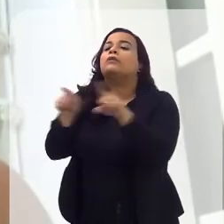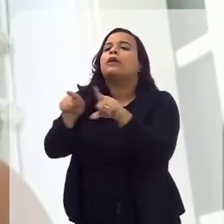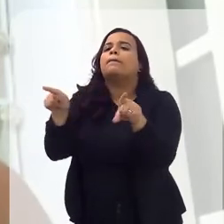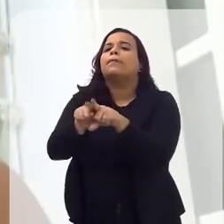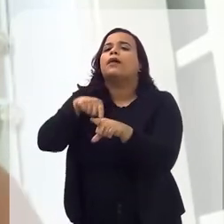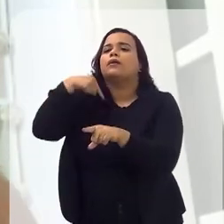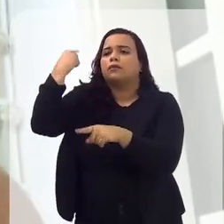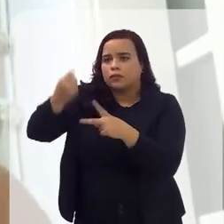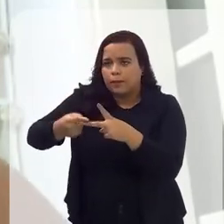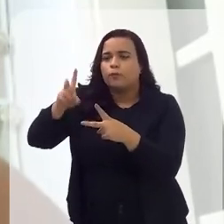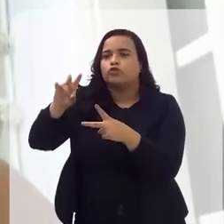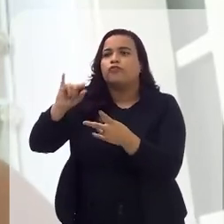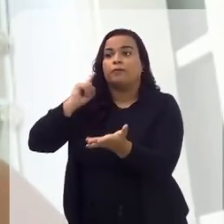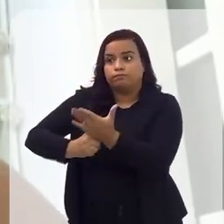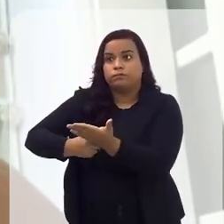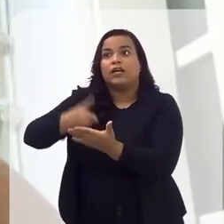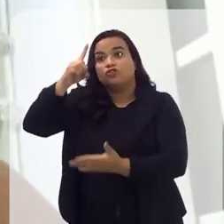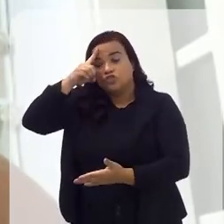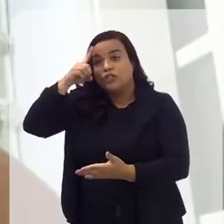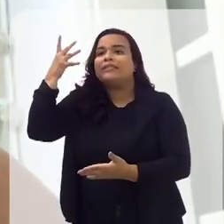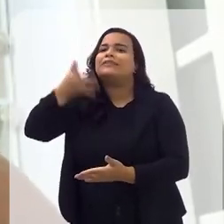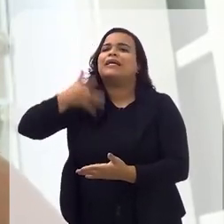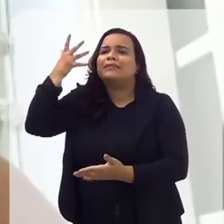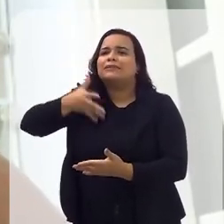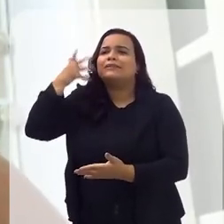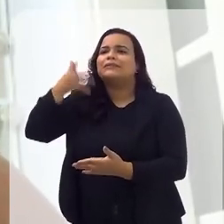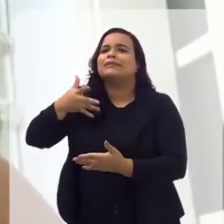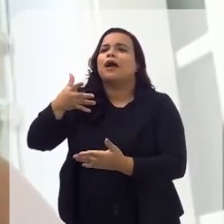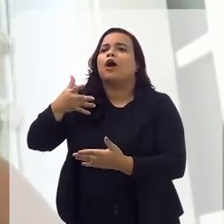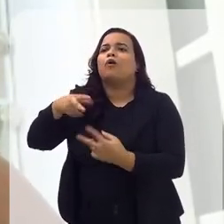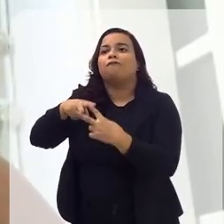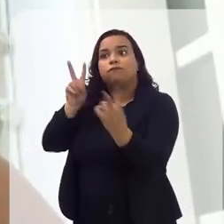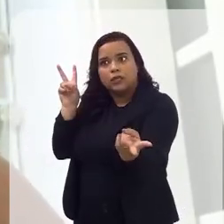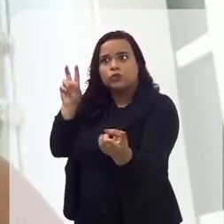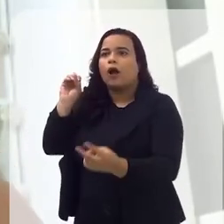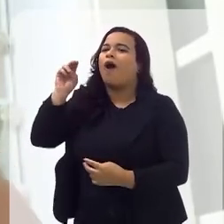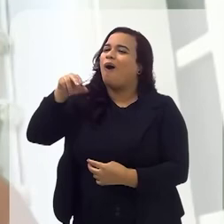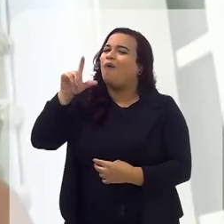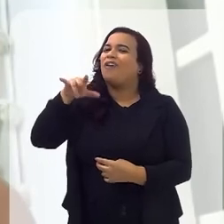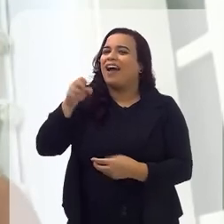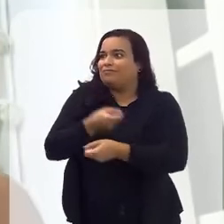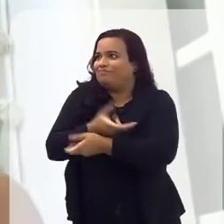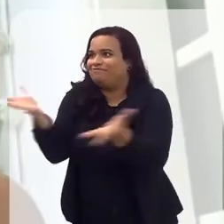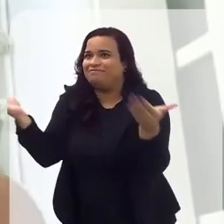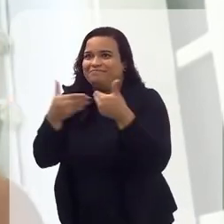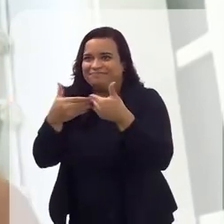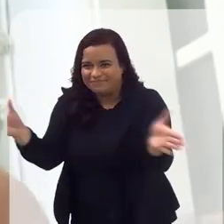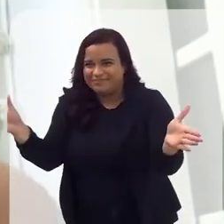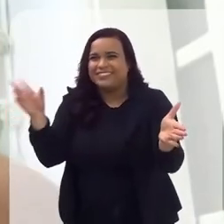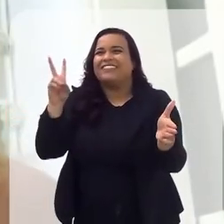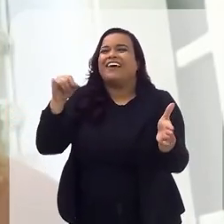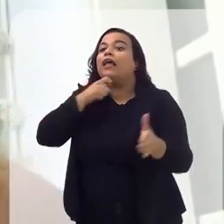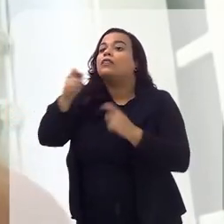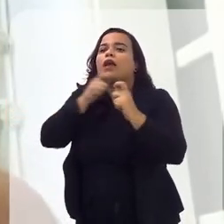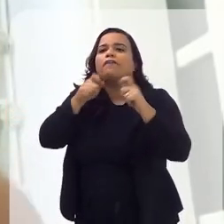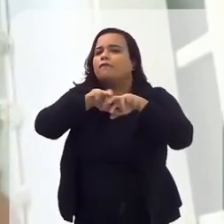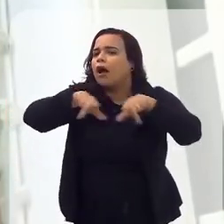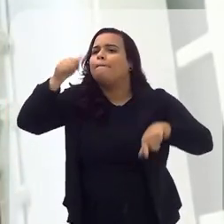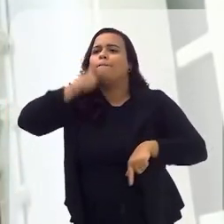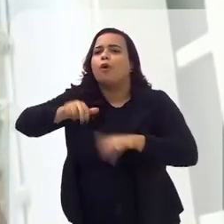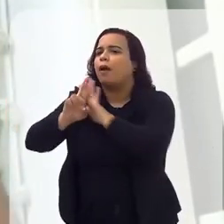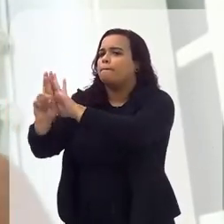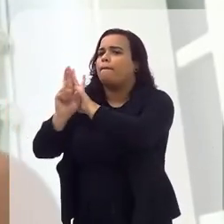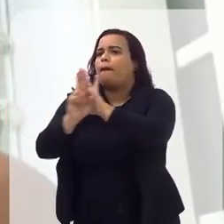vai fazer, ainda vamos fechar essa data, uma sessão online, né, que vai ser uma estreia online com as